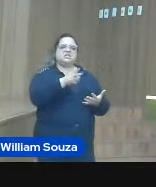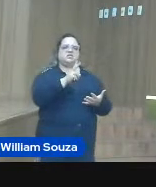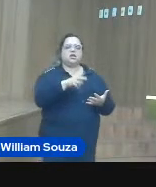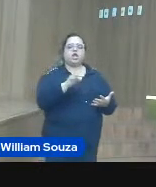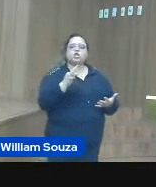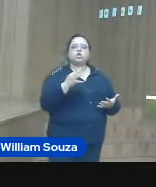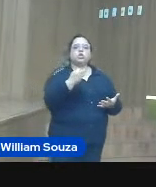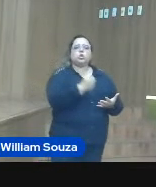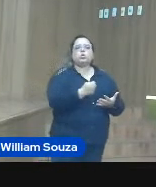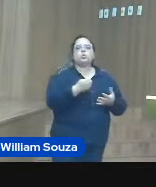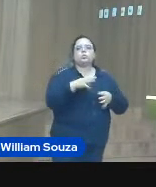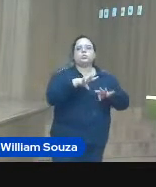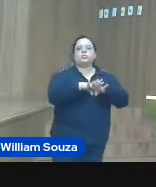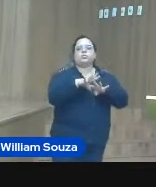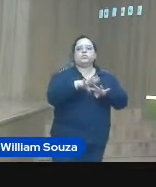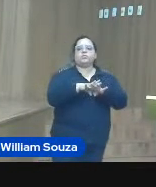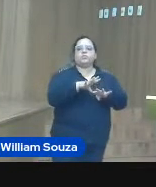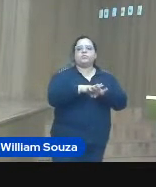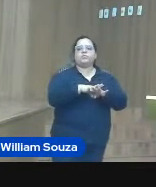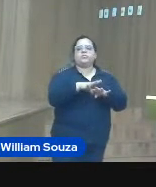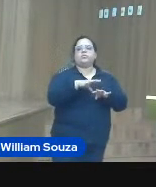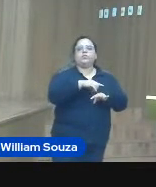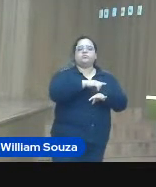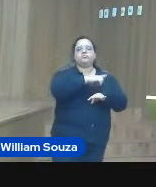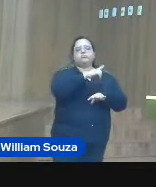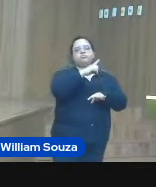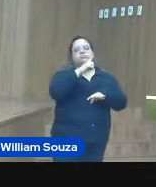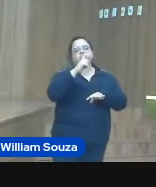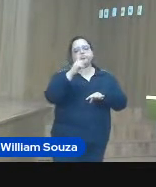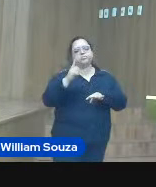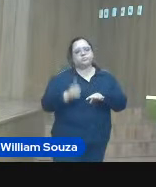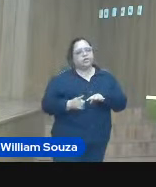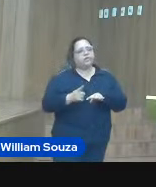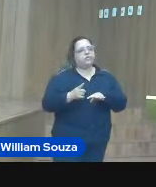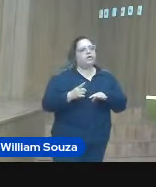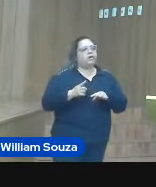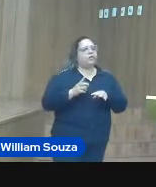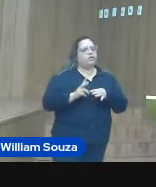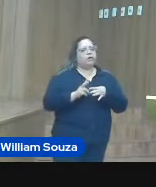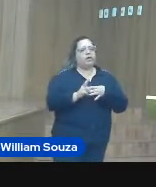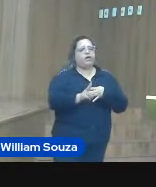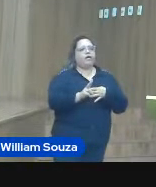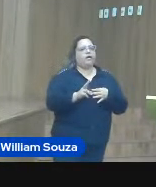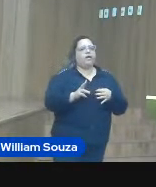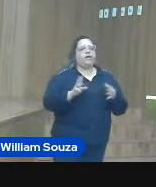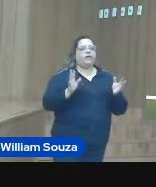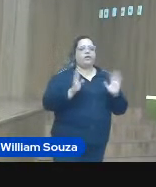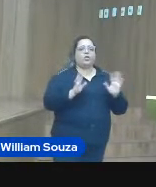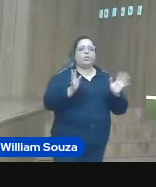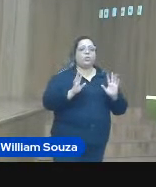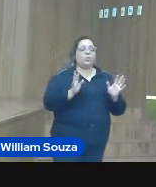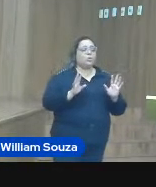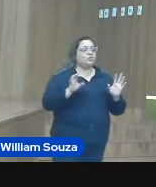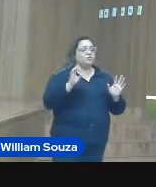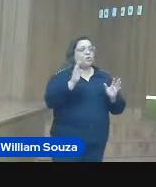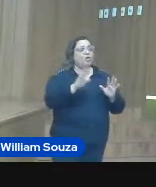faz matemática o dia inteiro. Pra caramba, e nunca desse jeito, só